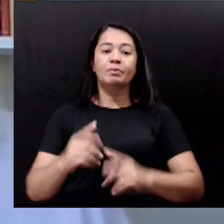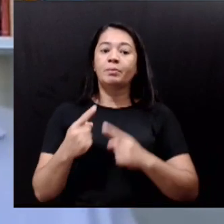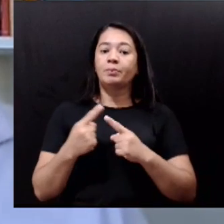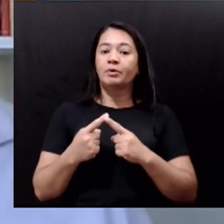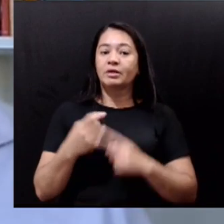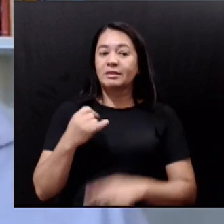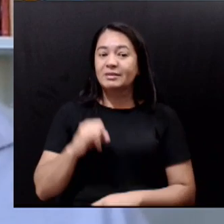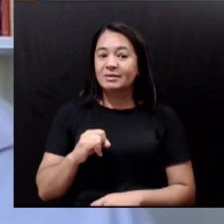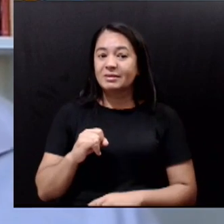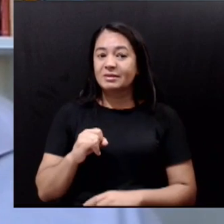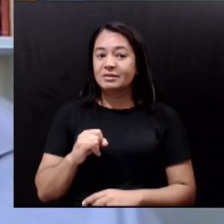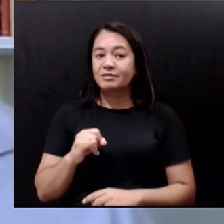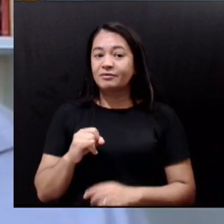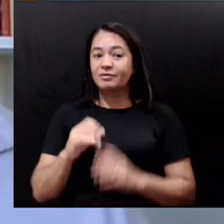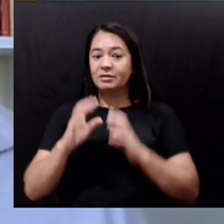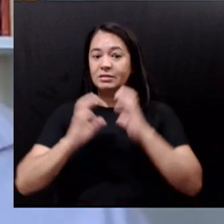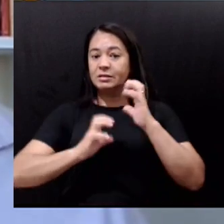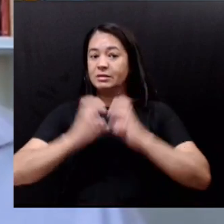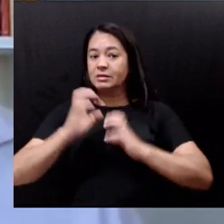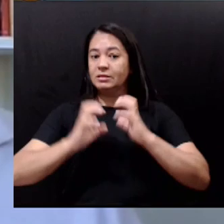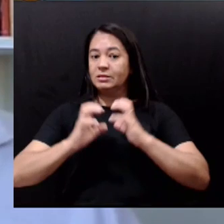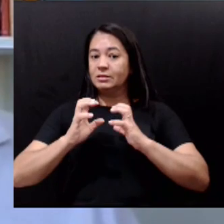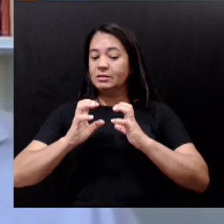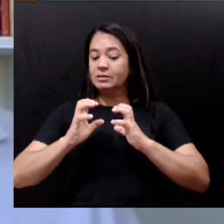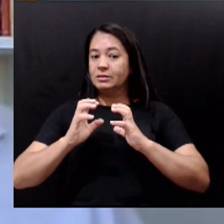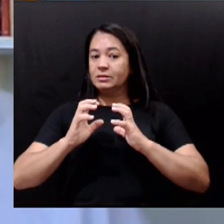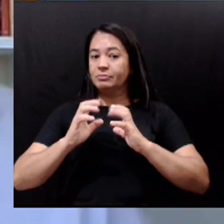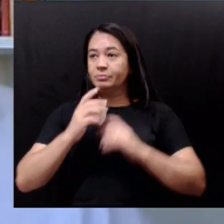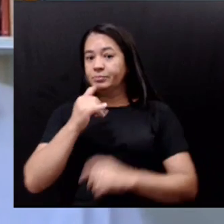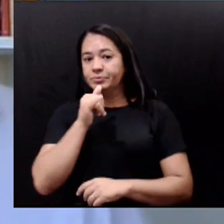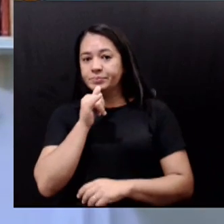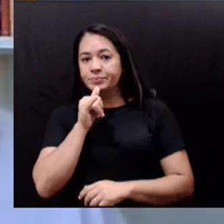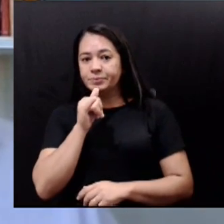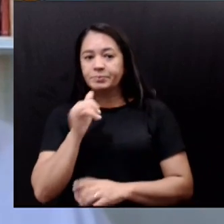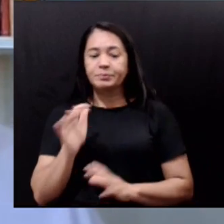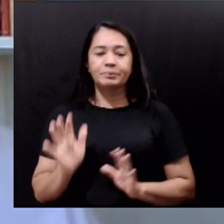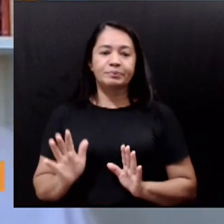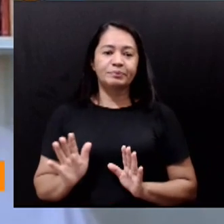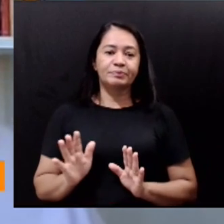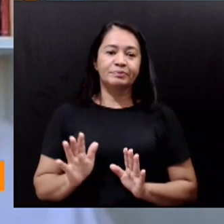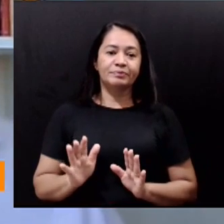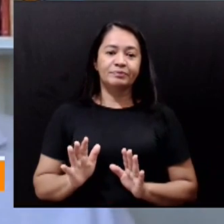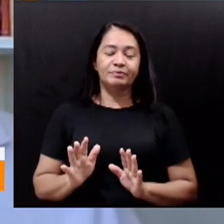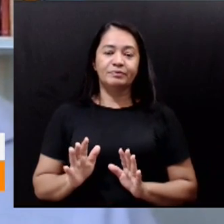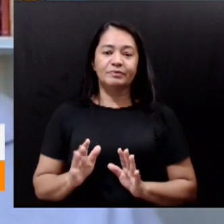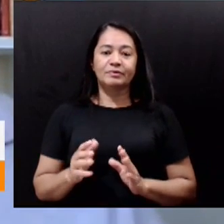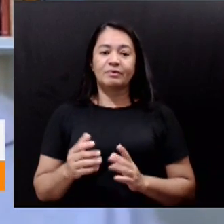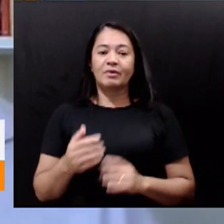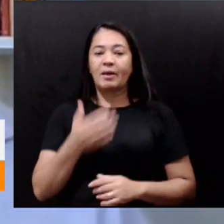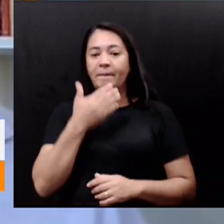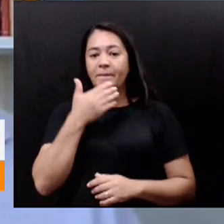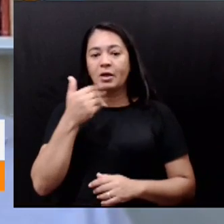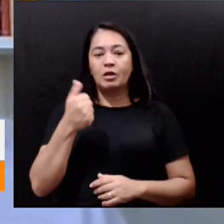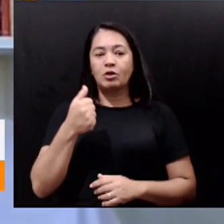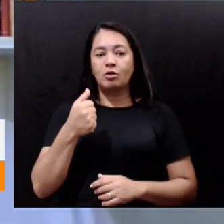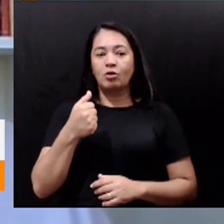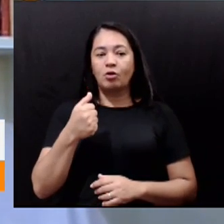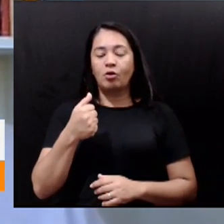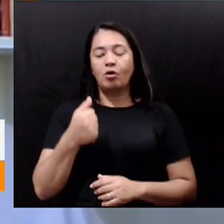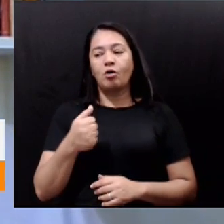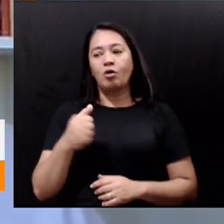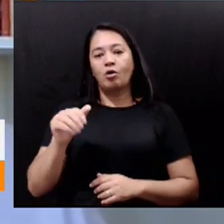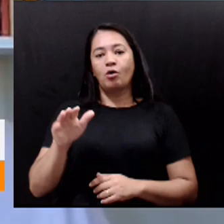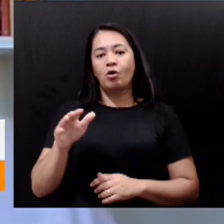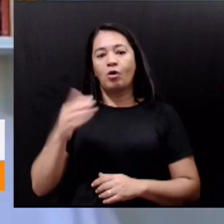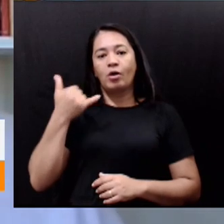briga, se for uma situação de briga, por exemplo, a recomendação sempre é chamar órgãos públicos, né? Sobretudo a